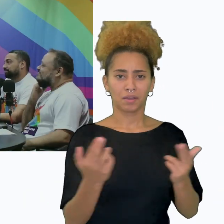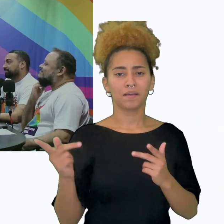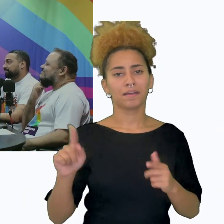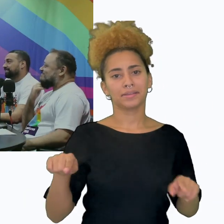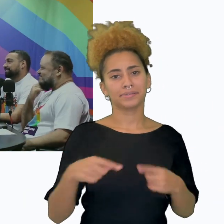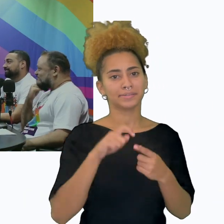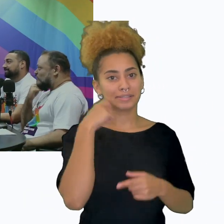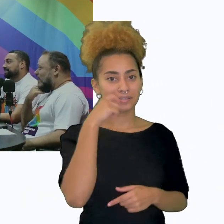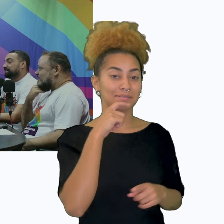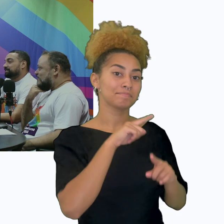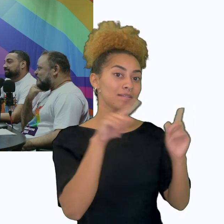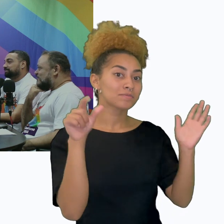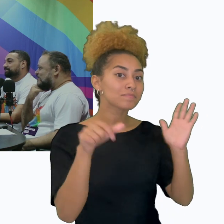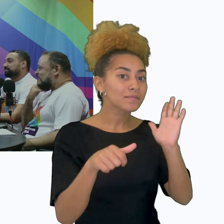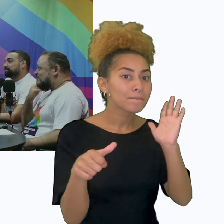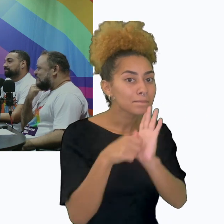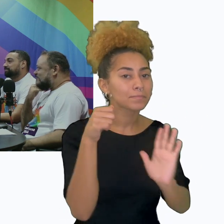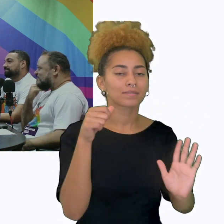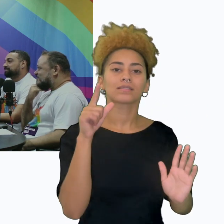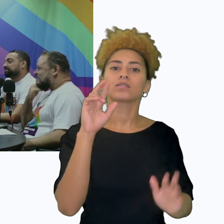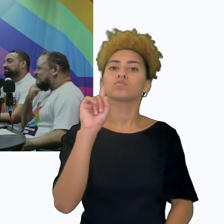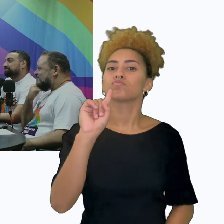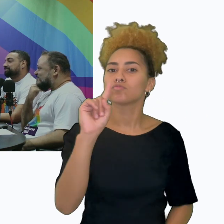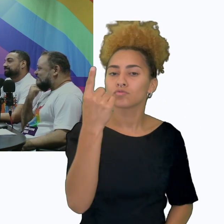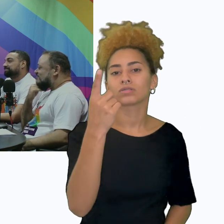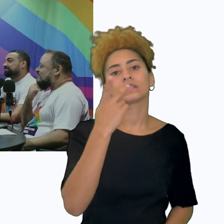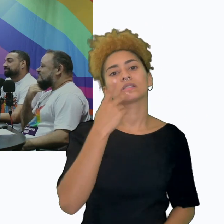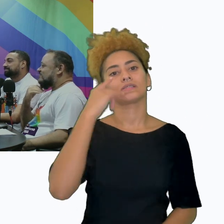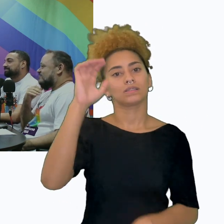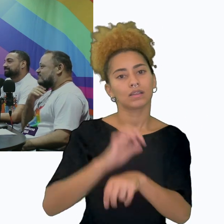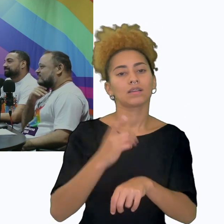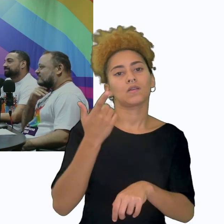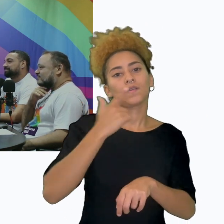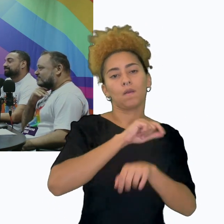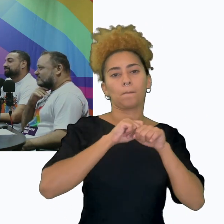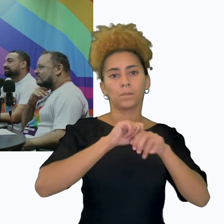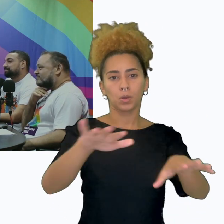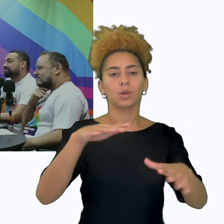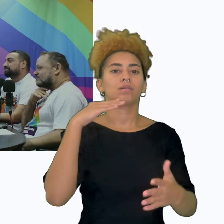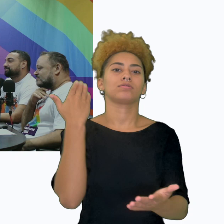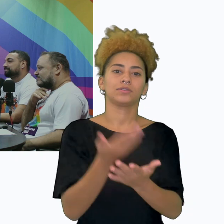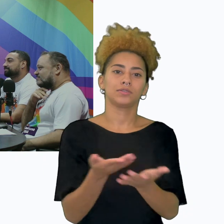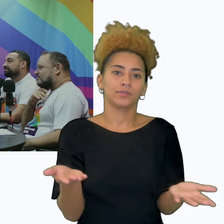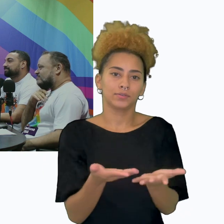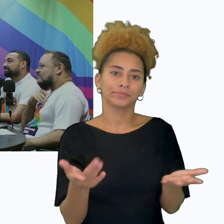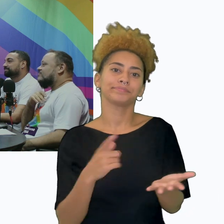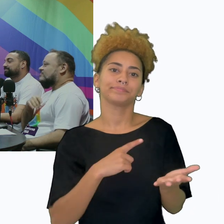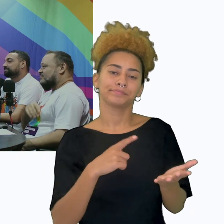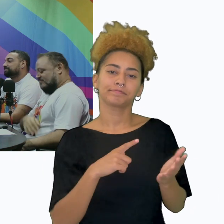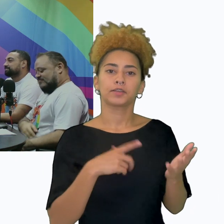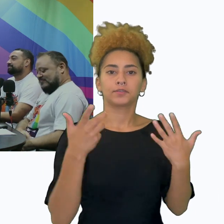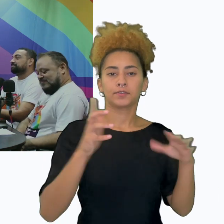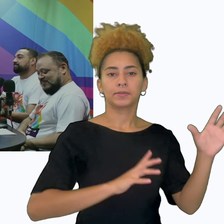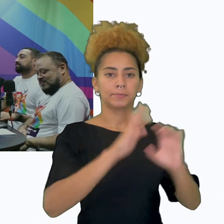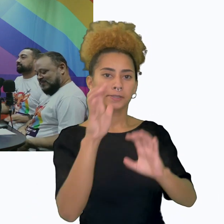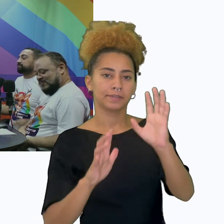né? Mas foi o primeiro e foi o único genuinamente cearense que fez sucesso e faz sucesso até hoje. Mesmo com